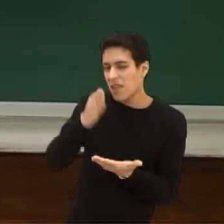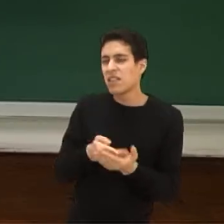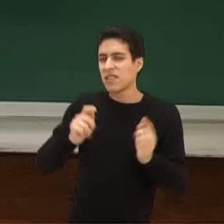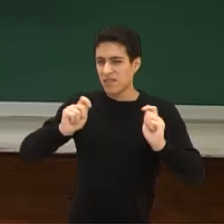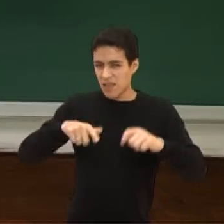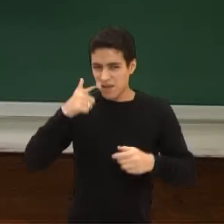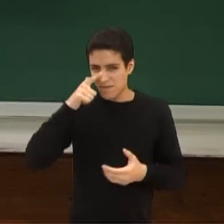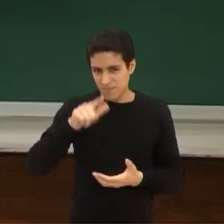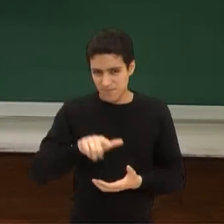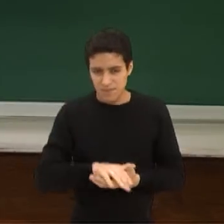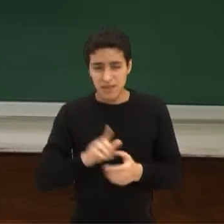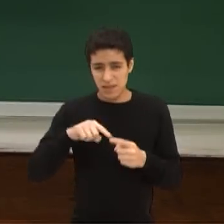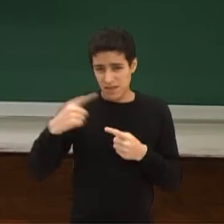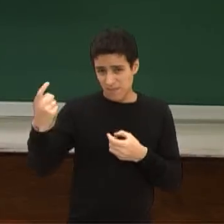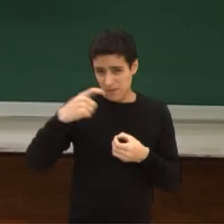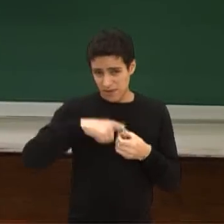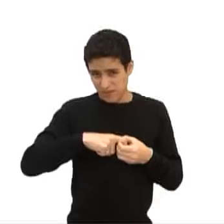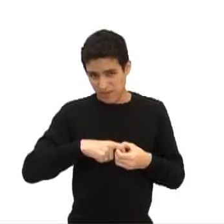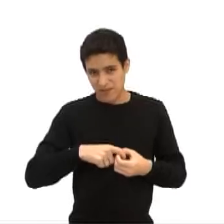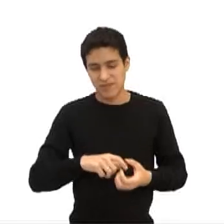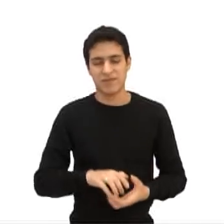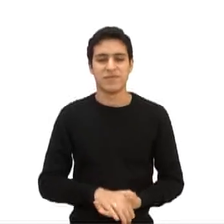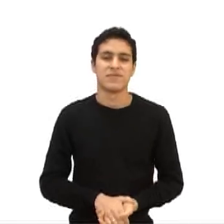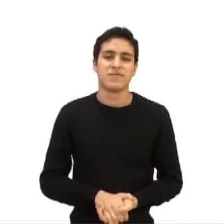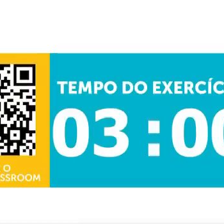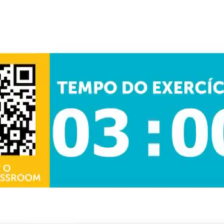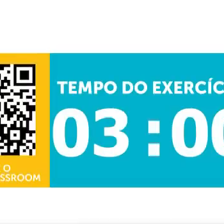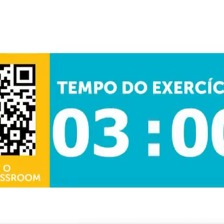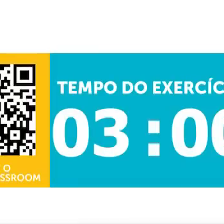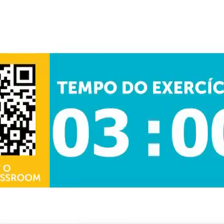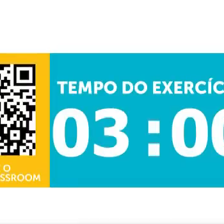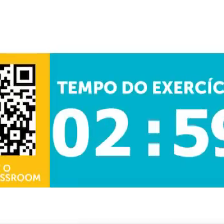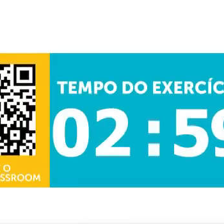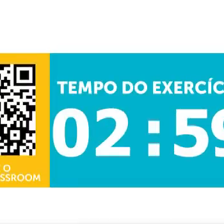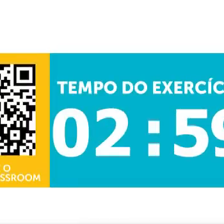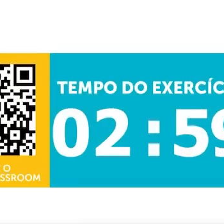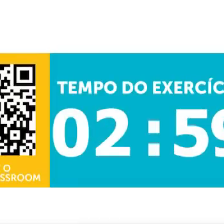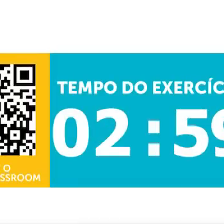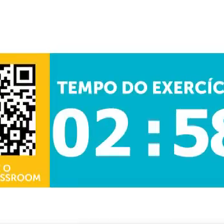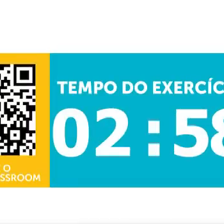vocês conseguem. E daqui a pouco a gente volta.